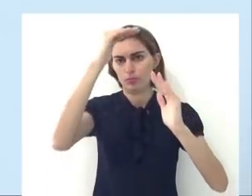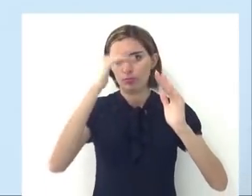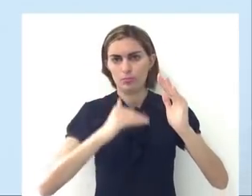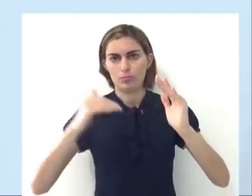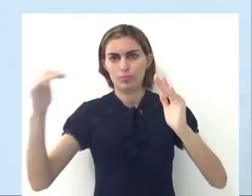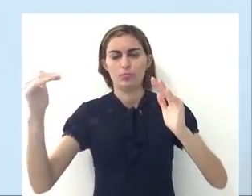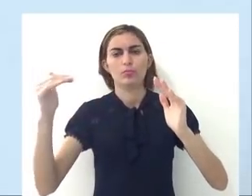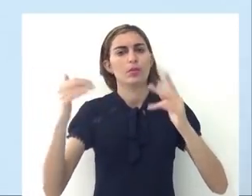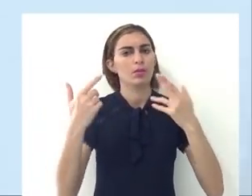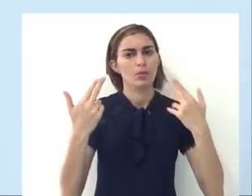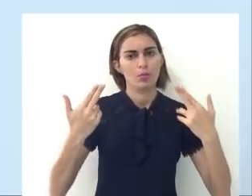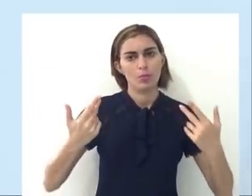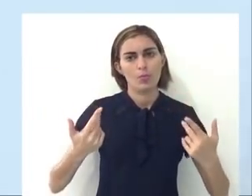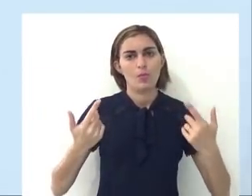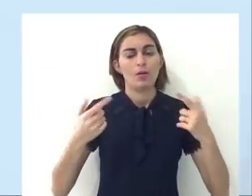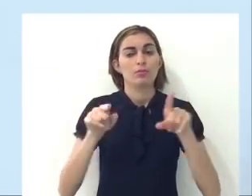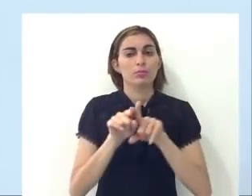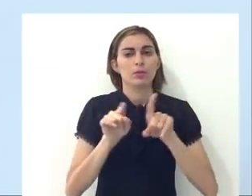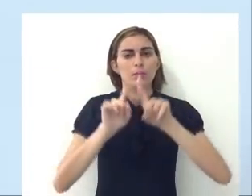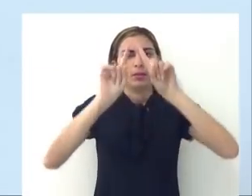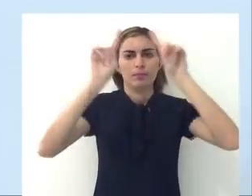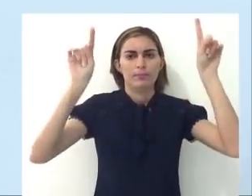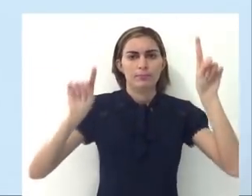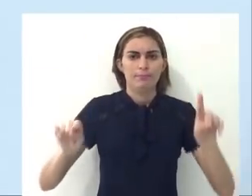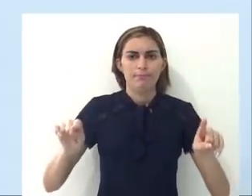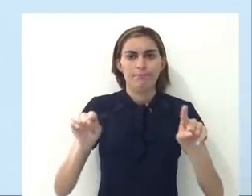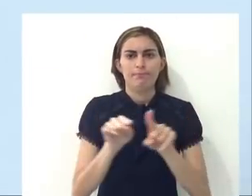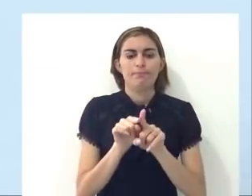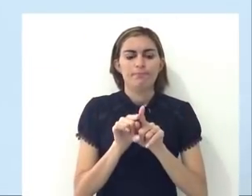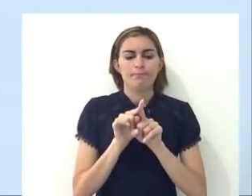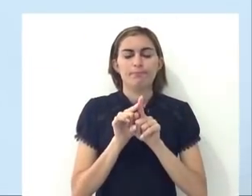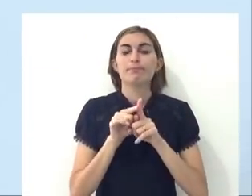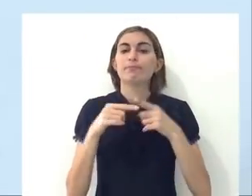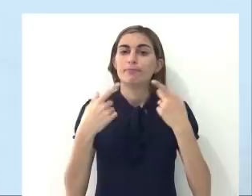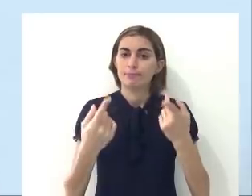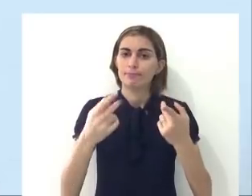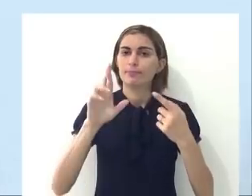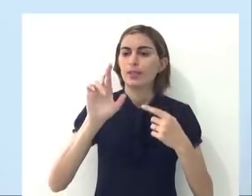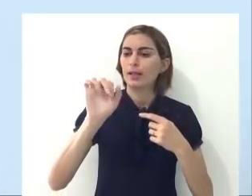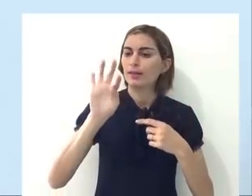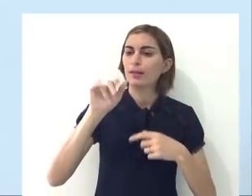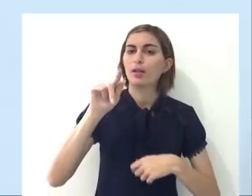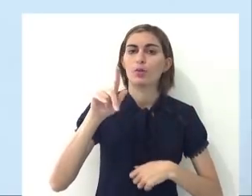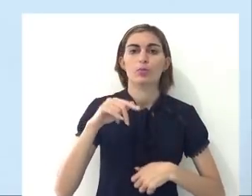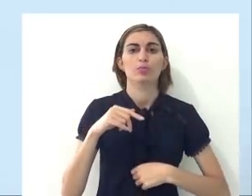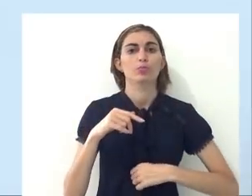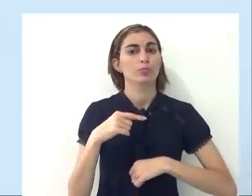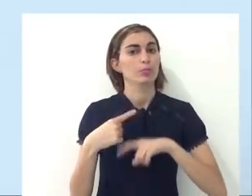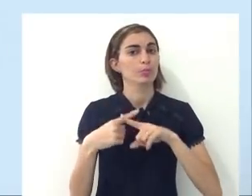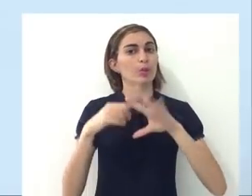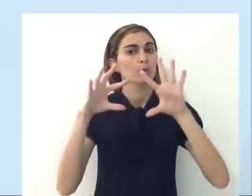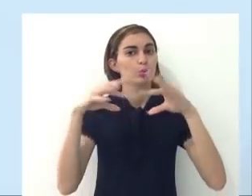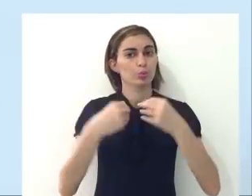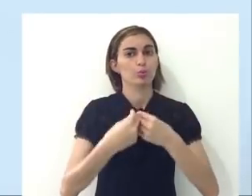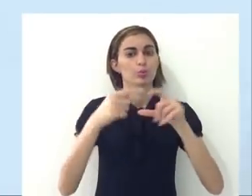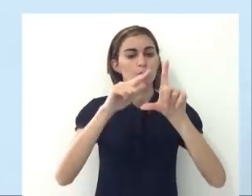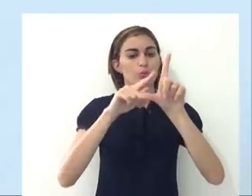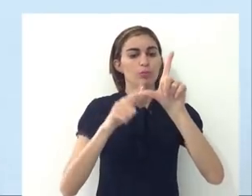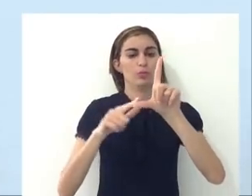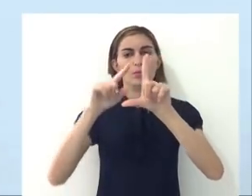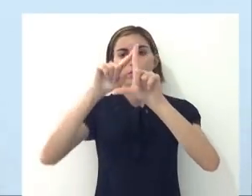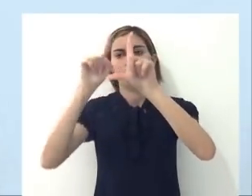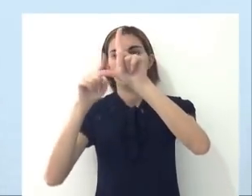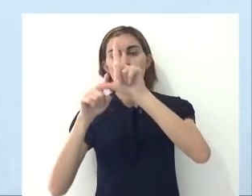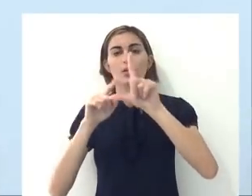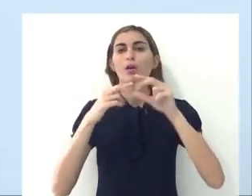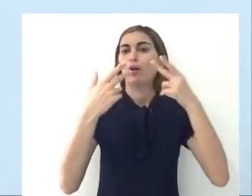lados opostos paralelos, e o quadrado também é um retângulo, porque todos os ângulos desse